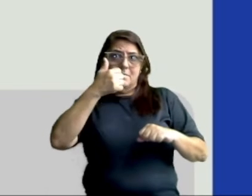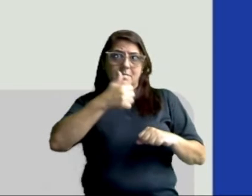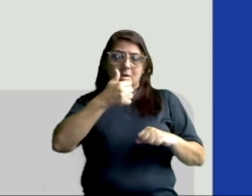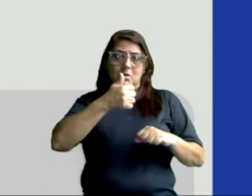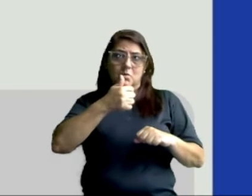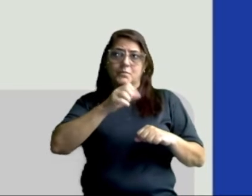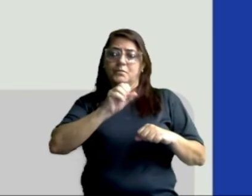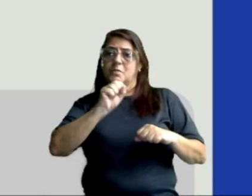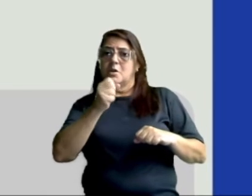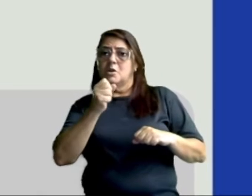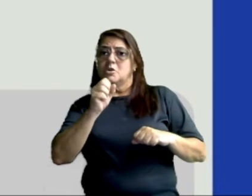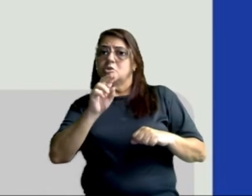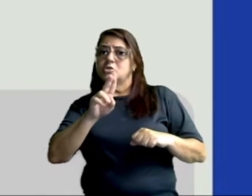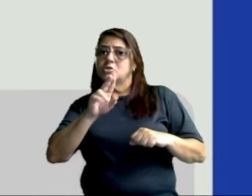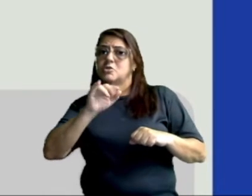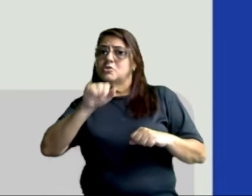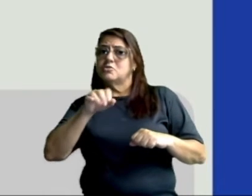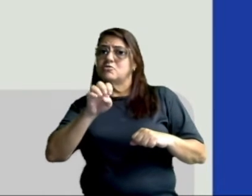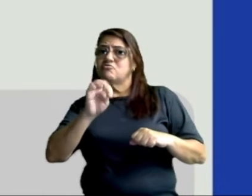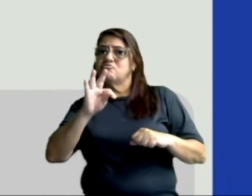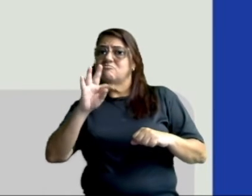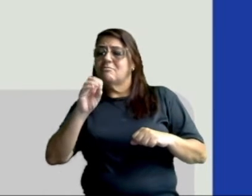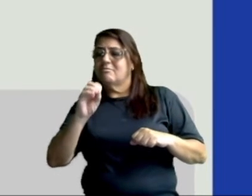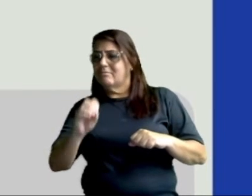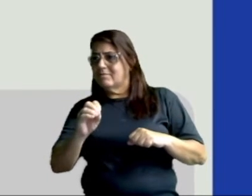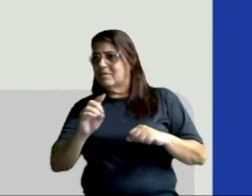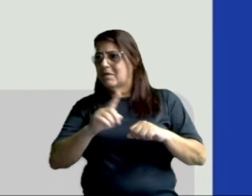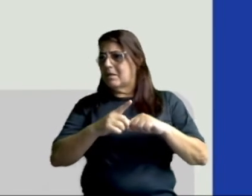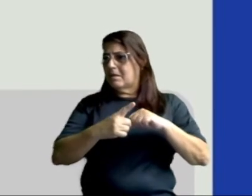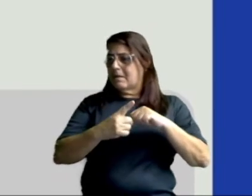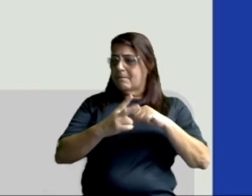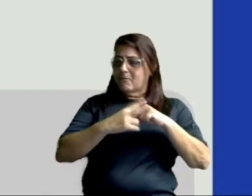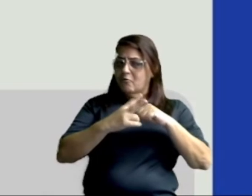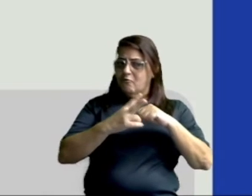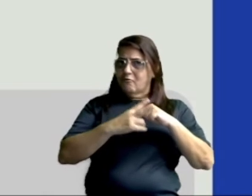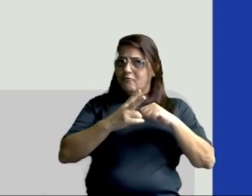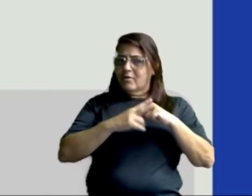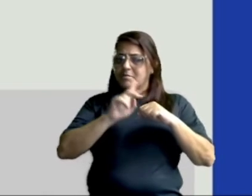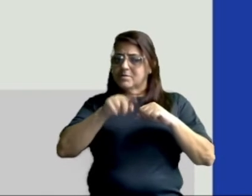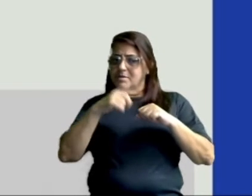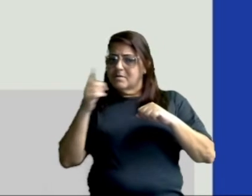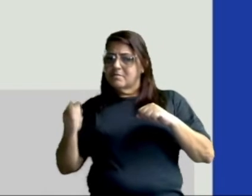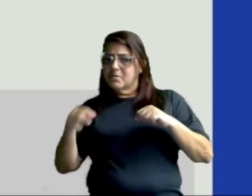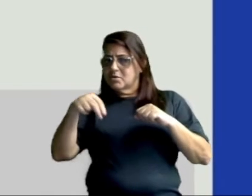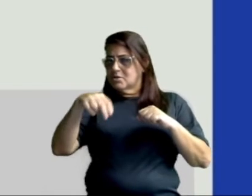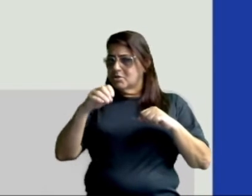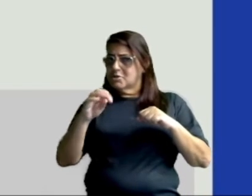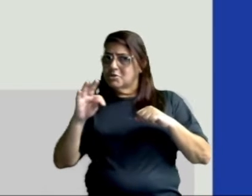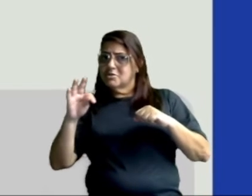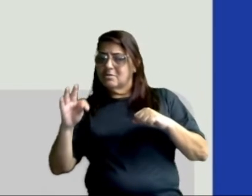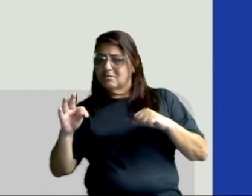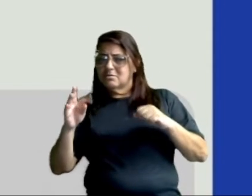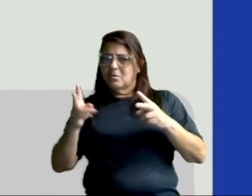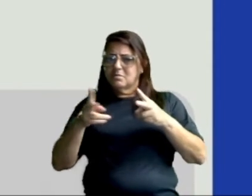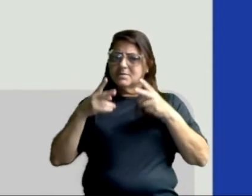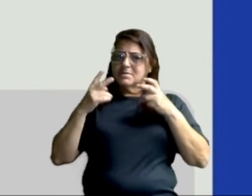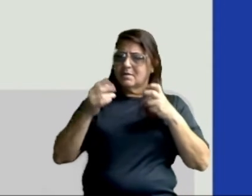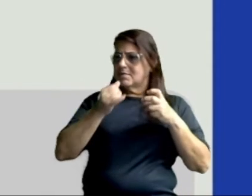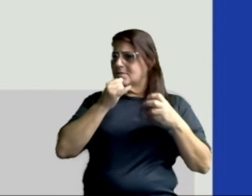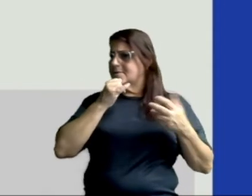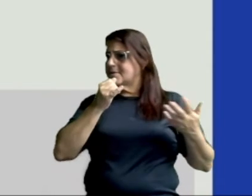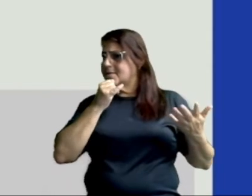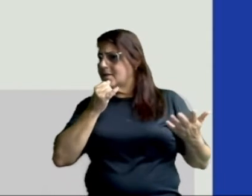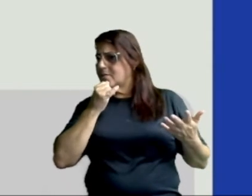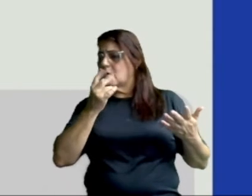be, depois a partícula not e por último vem um complemento da tua frase. Observa bem no exemplo que